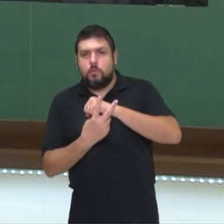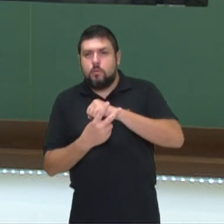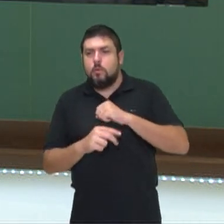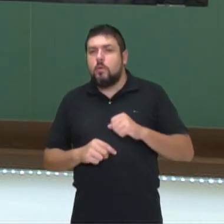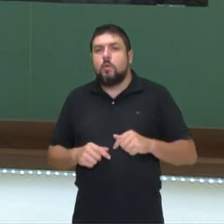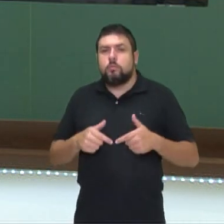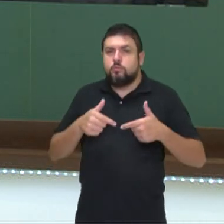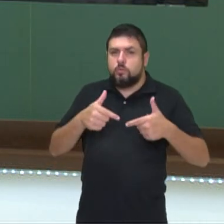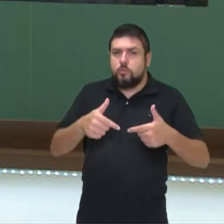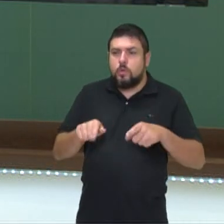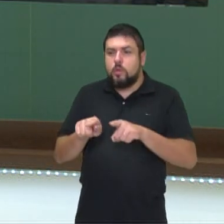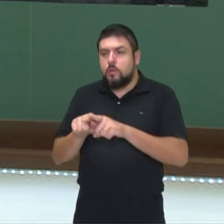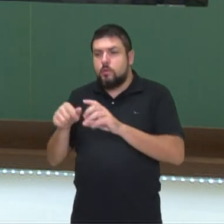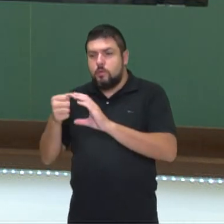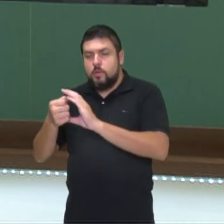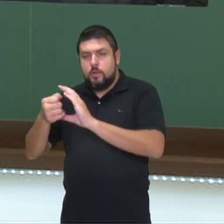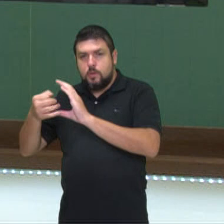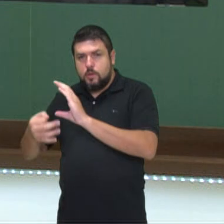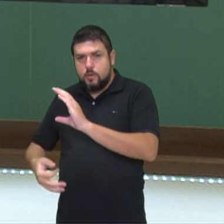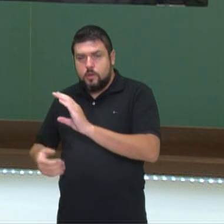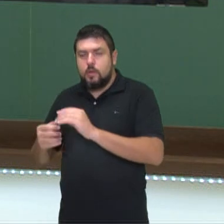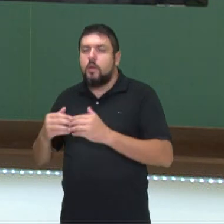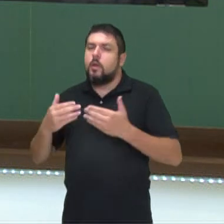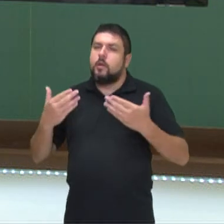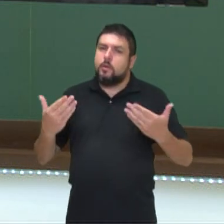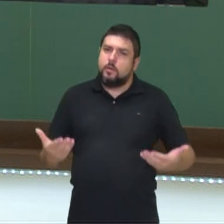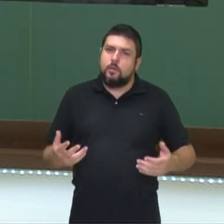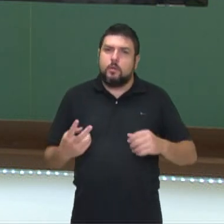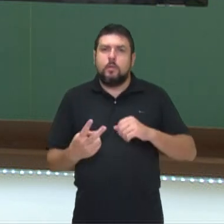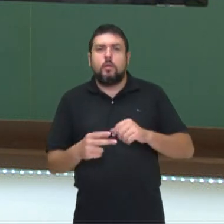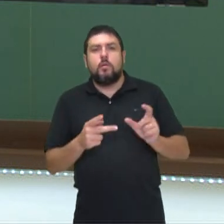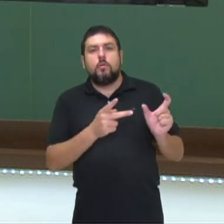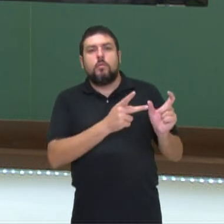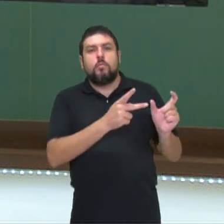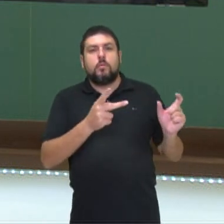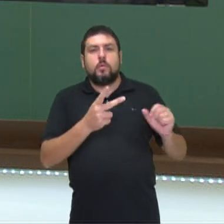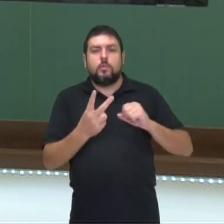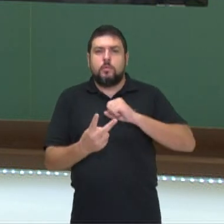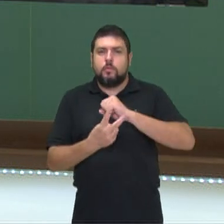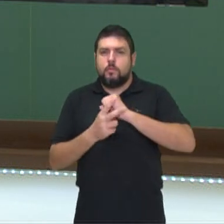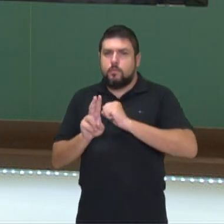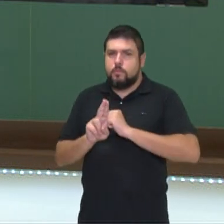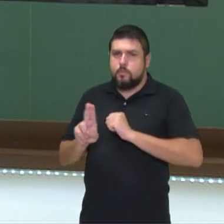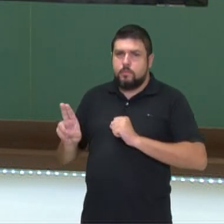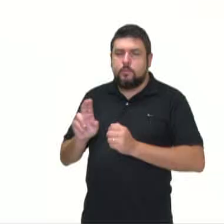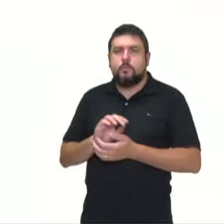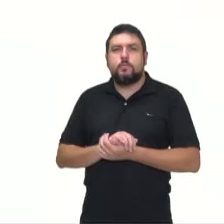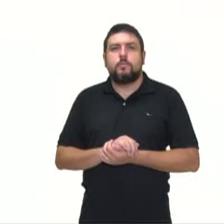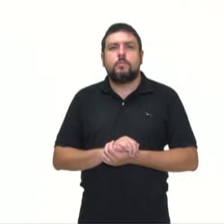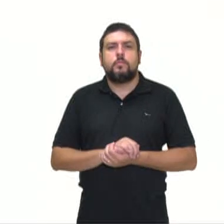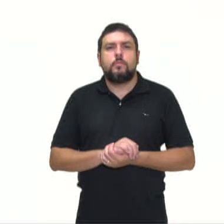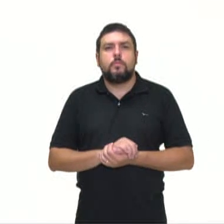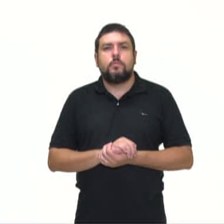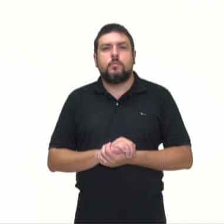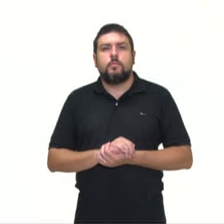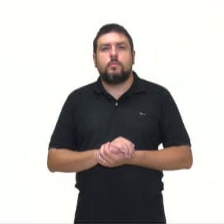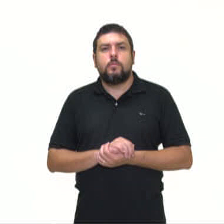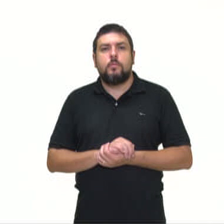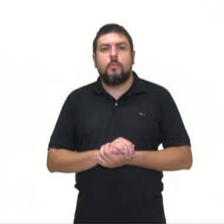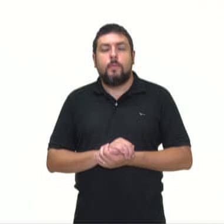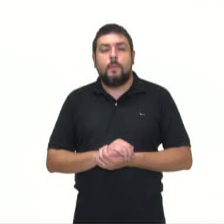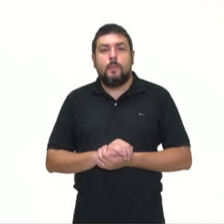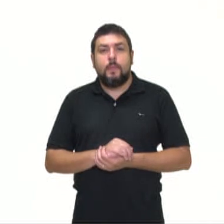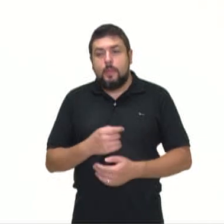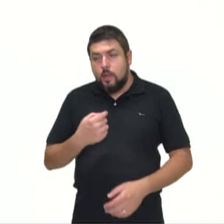Nesse caso, um predicado verbo nominal. E agora, eu o considero grato. Isso